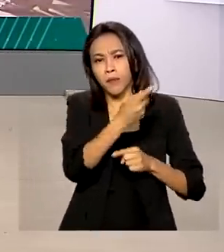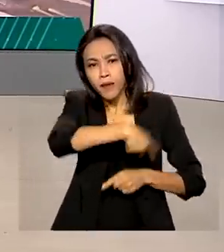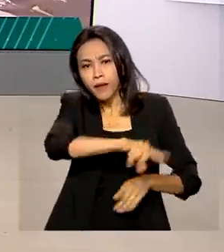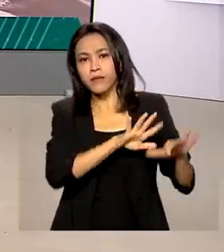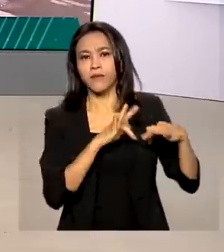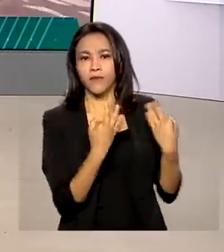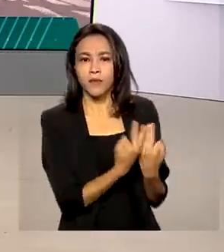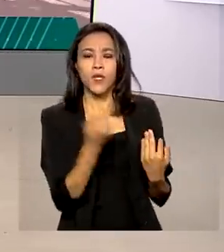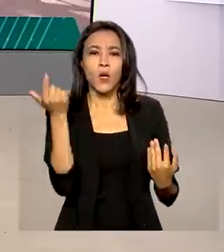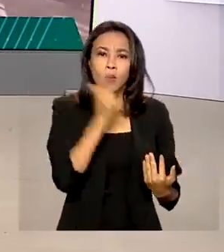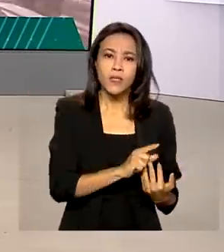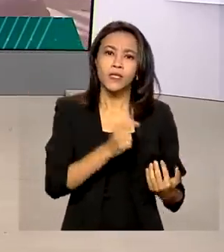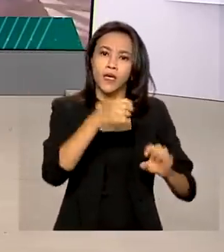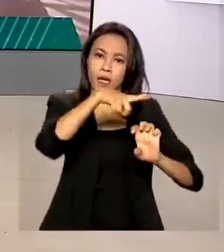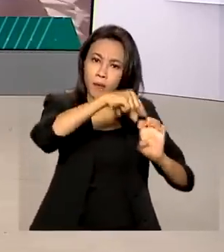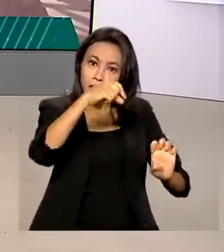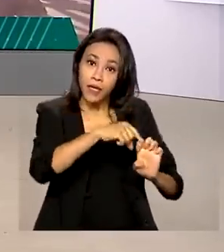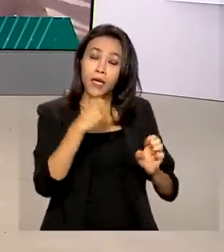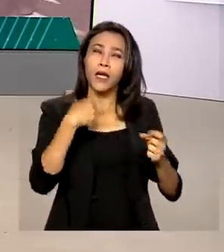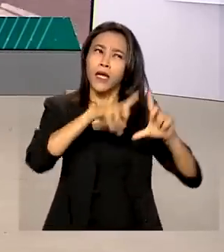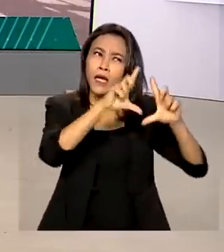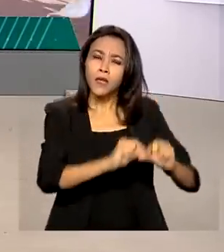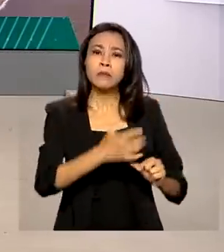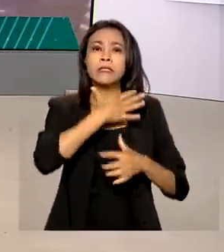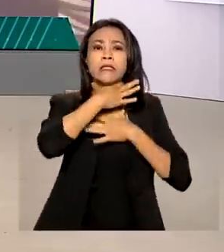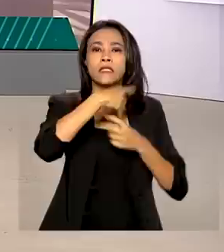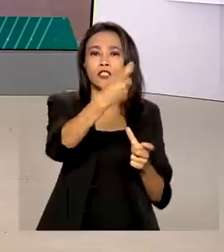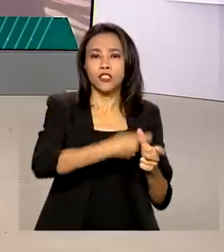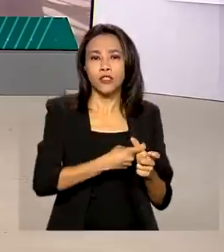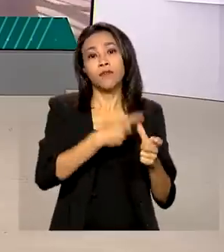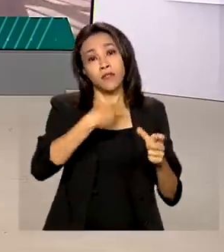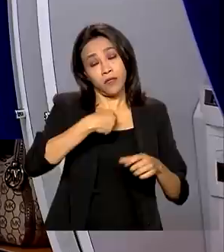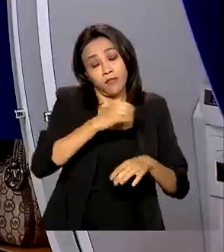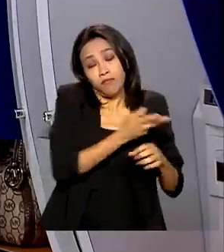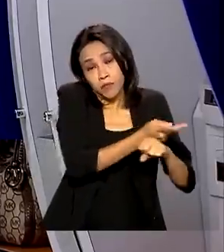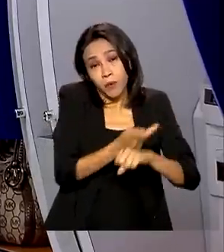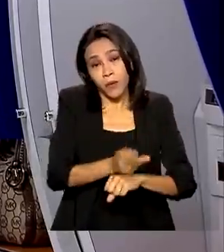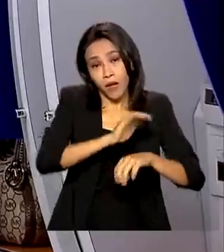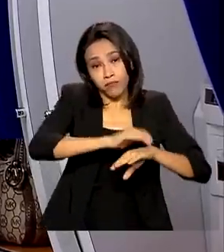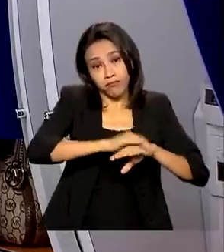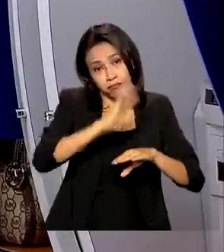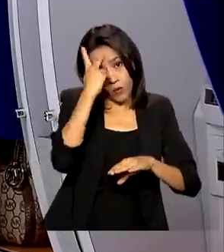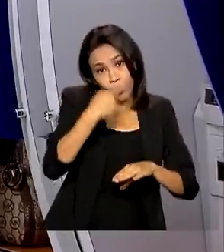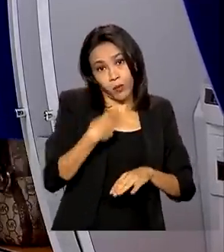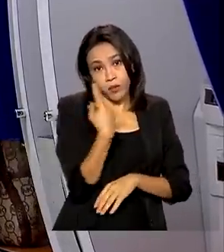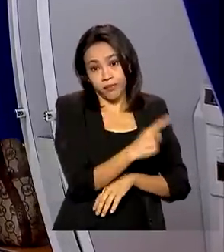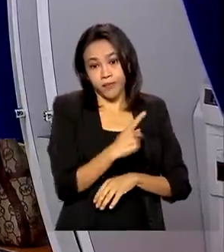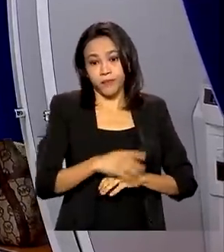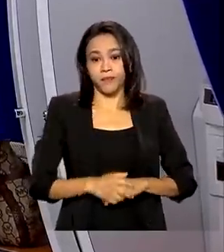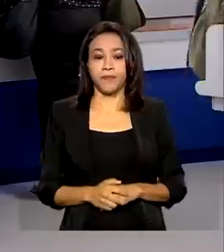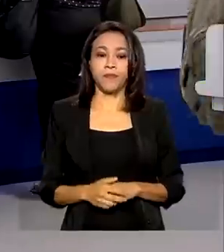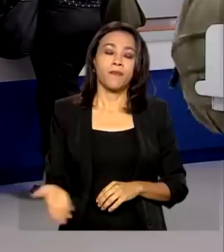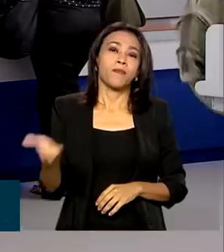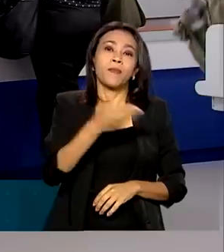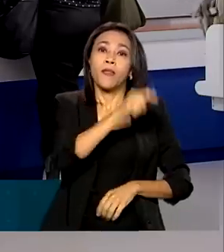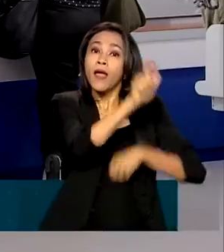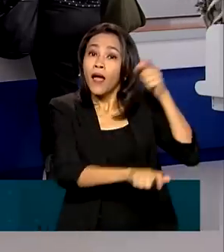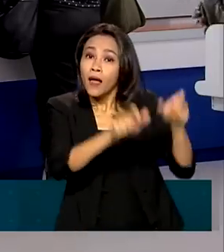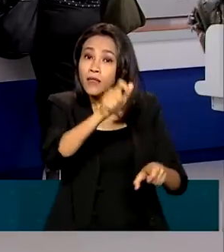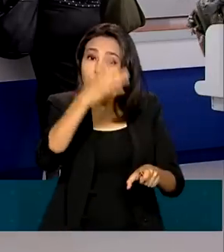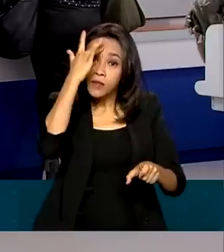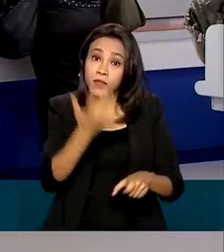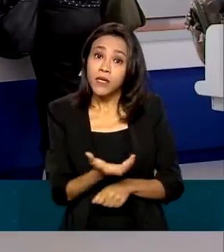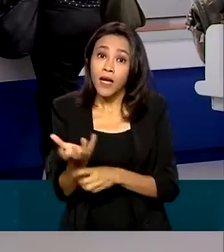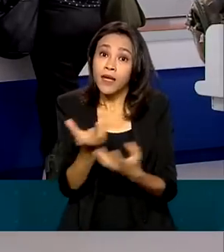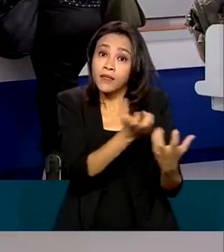de empreender reduzir dívidas e buscar autonomia os beneficiários do auxílio Brasil vão ter acesso